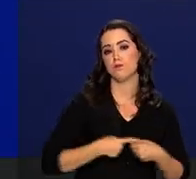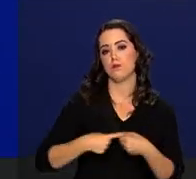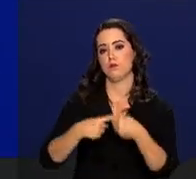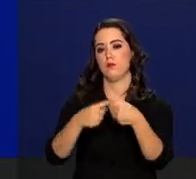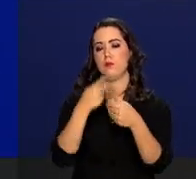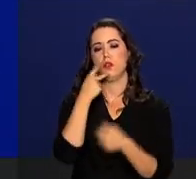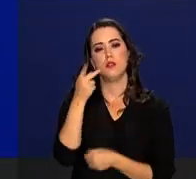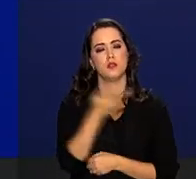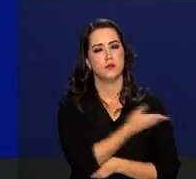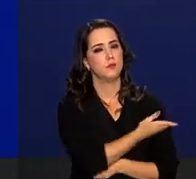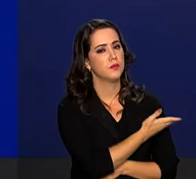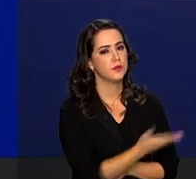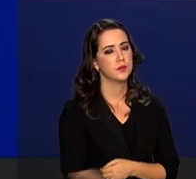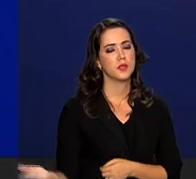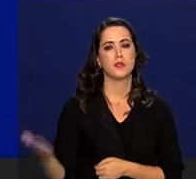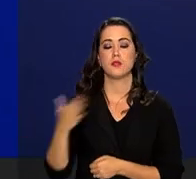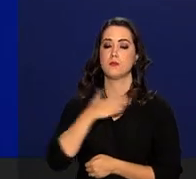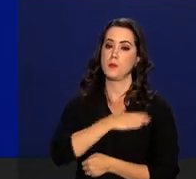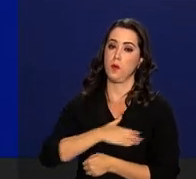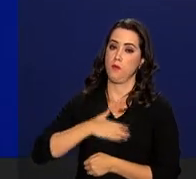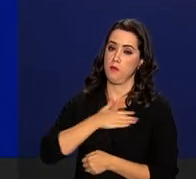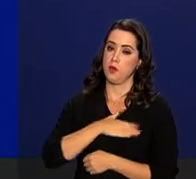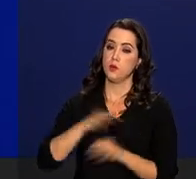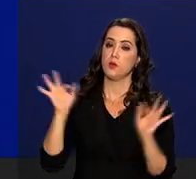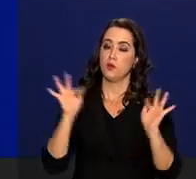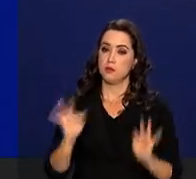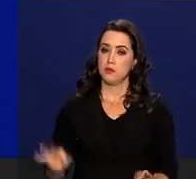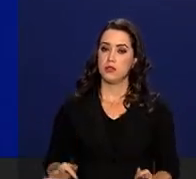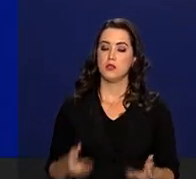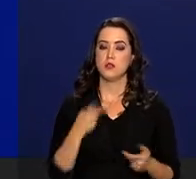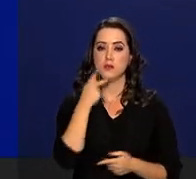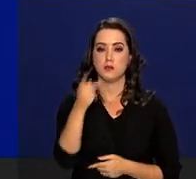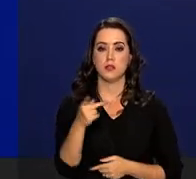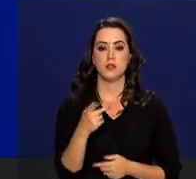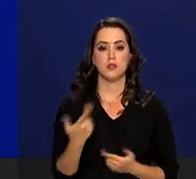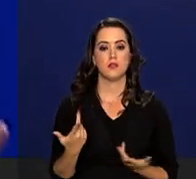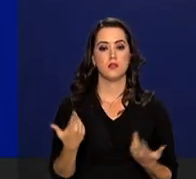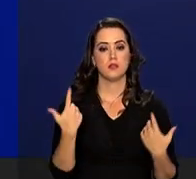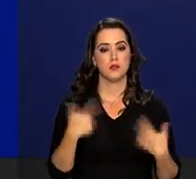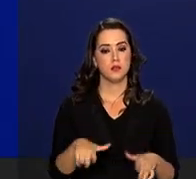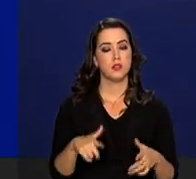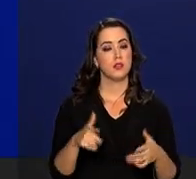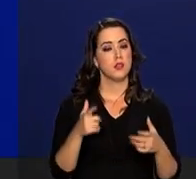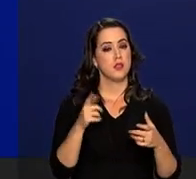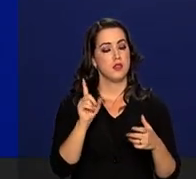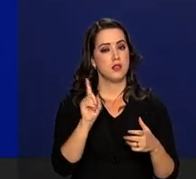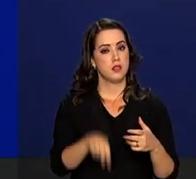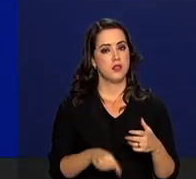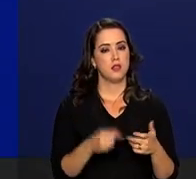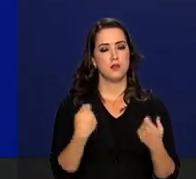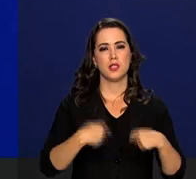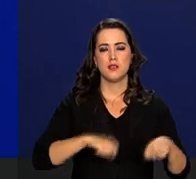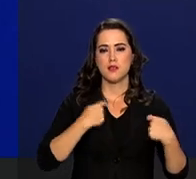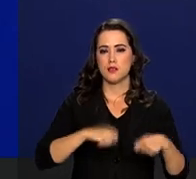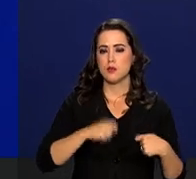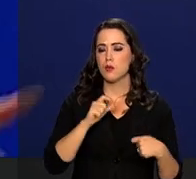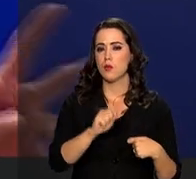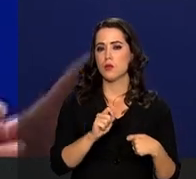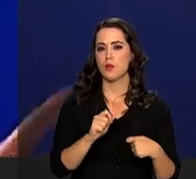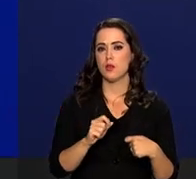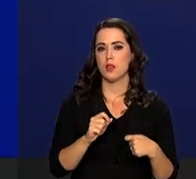com muito gosto, com muito prazer, que o edifício democrático, né, ele depende muito